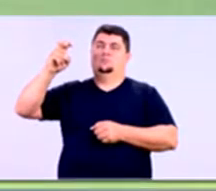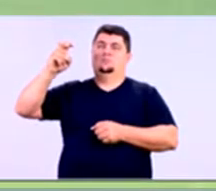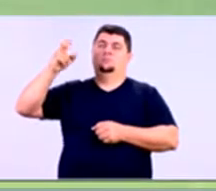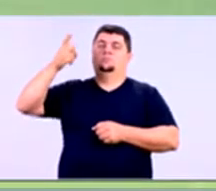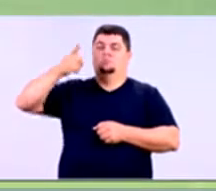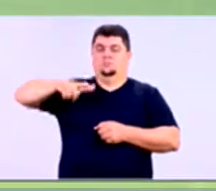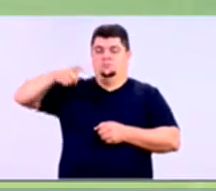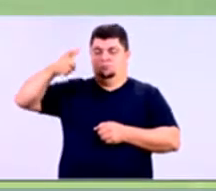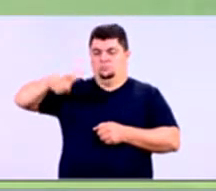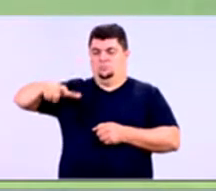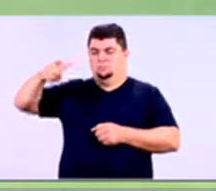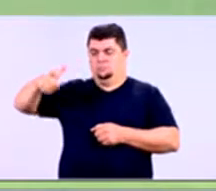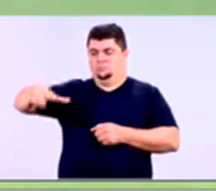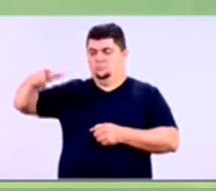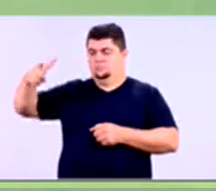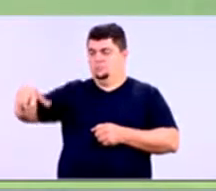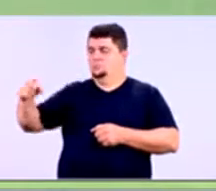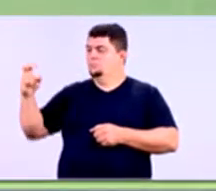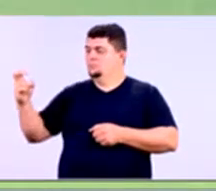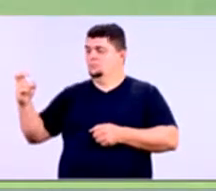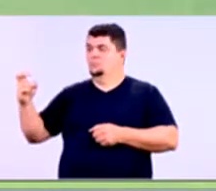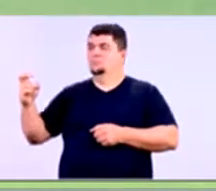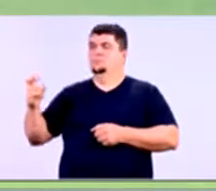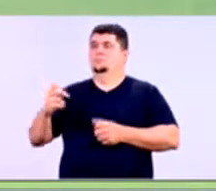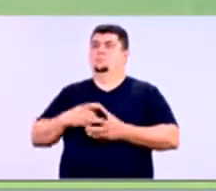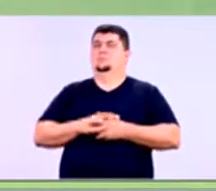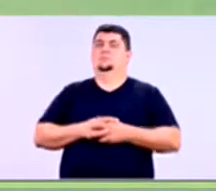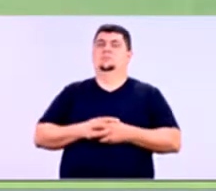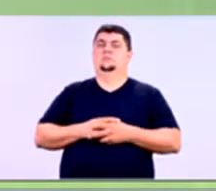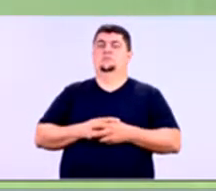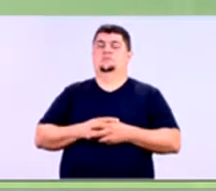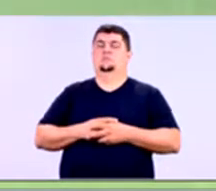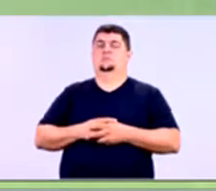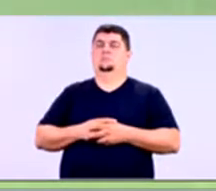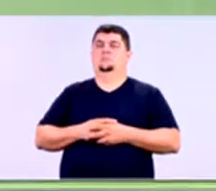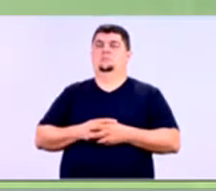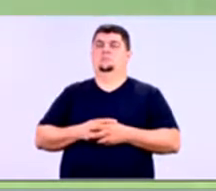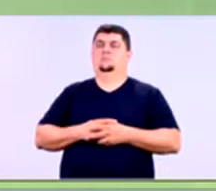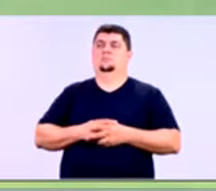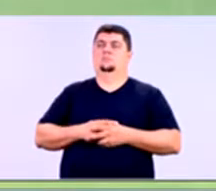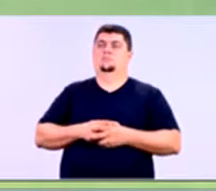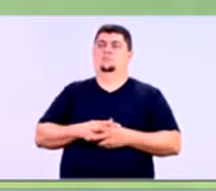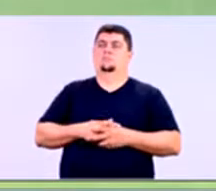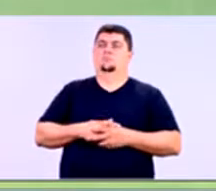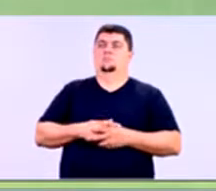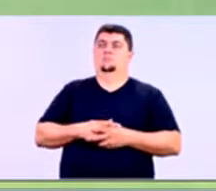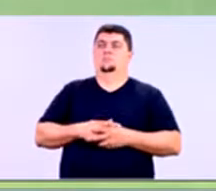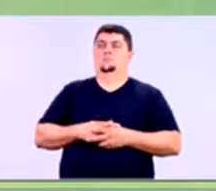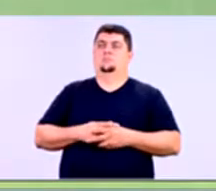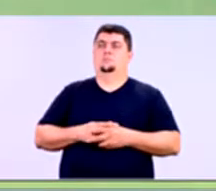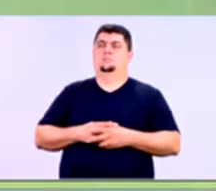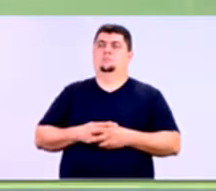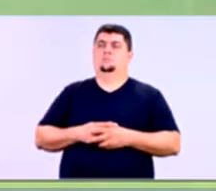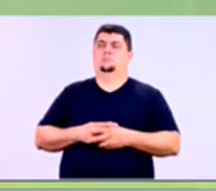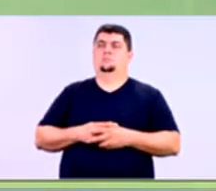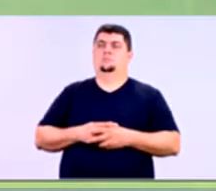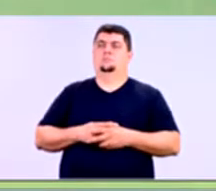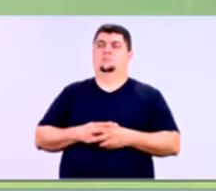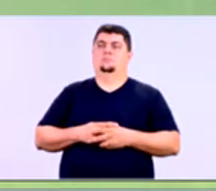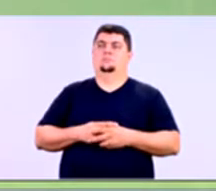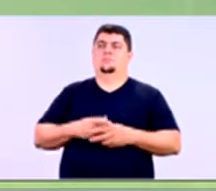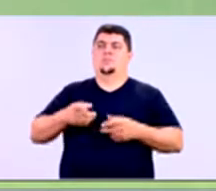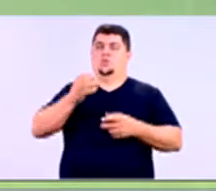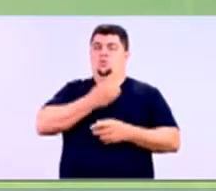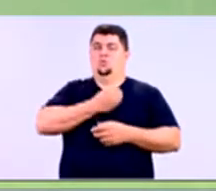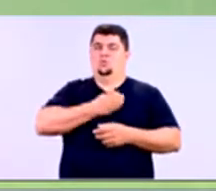seja, 1,02 multiplicado por ele mesmo 5 vezes, que vai dar essa expressão